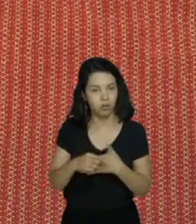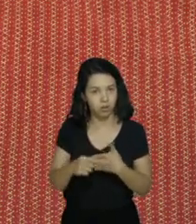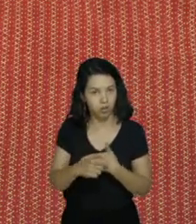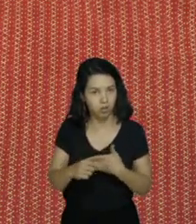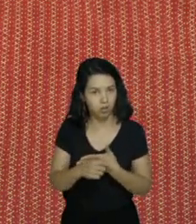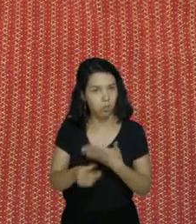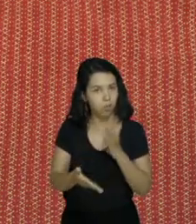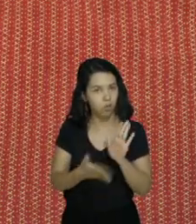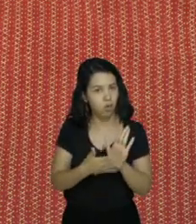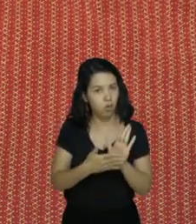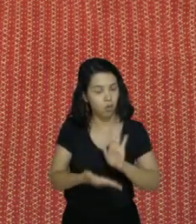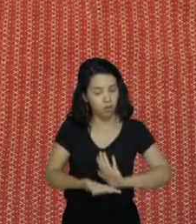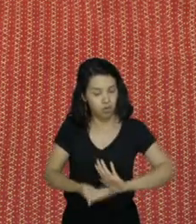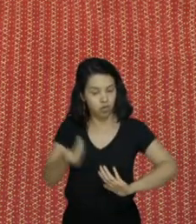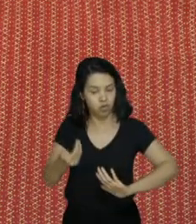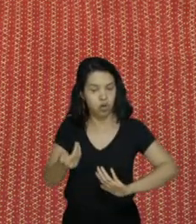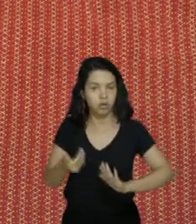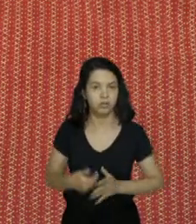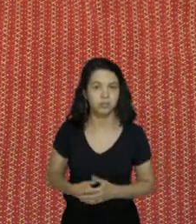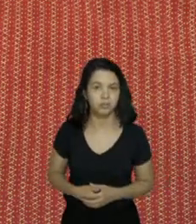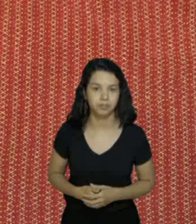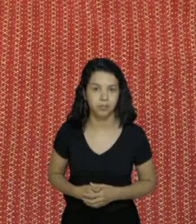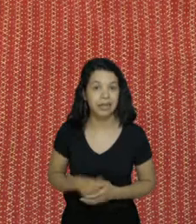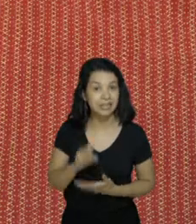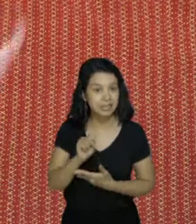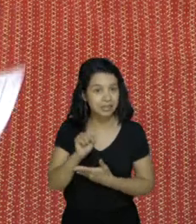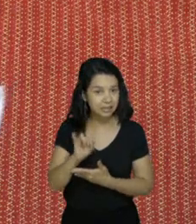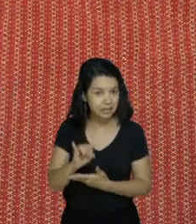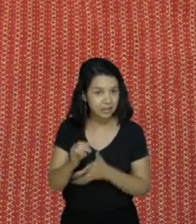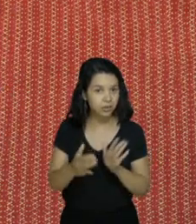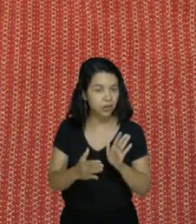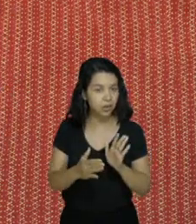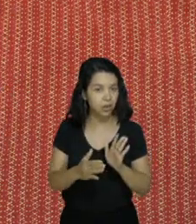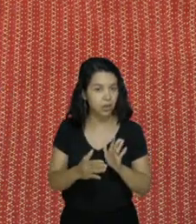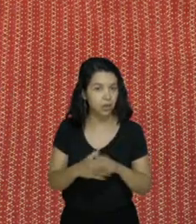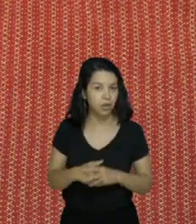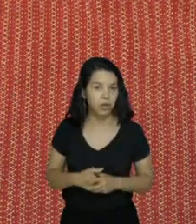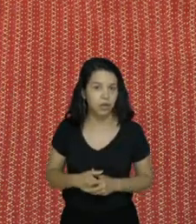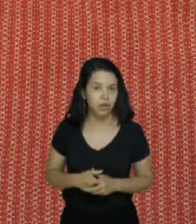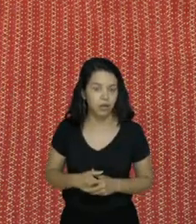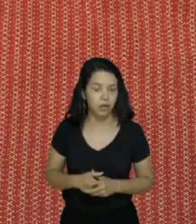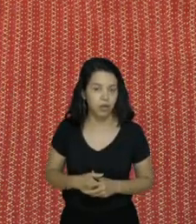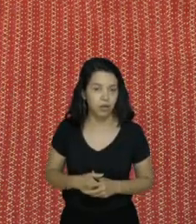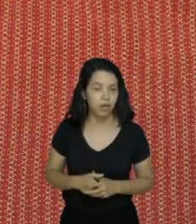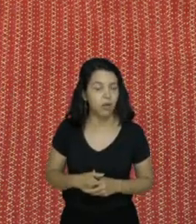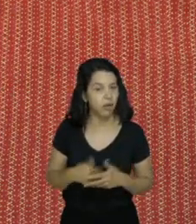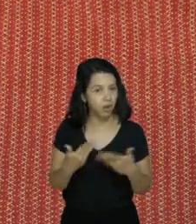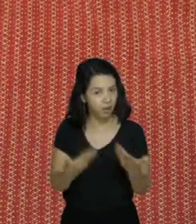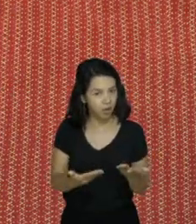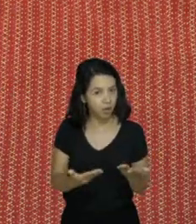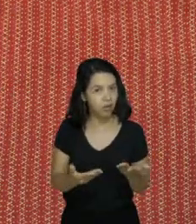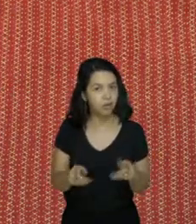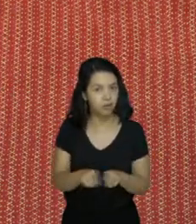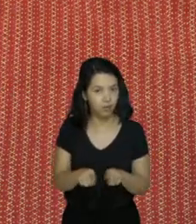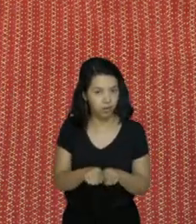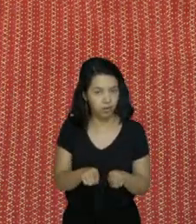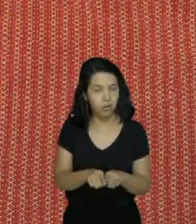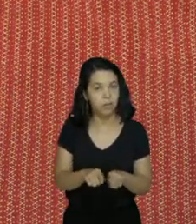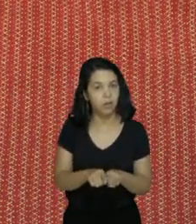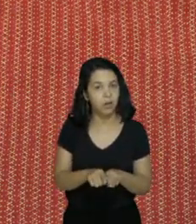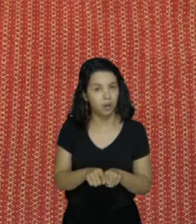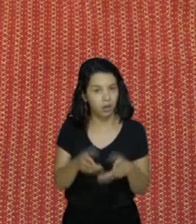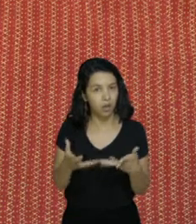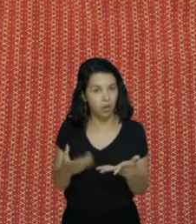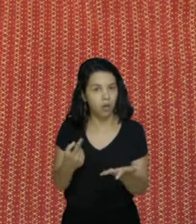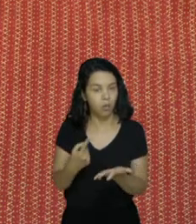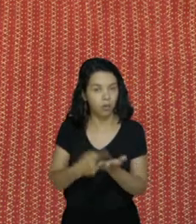então, a retirada no dia de hoje. E se propôs a fazer a reunião. Mas que essa reunião, Bassocco, nosso